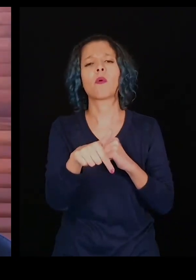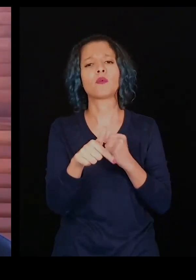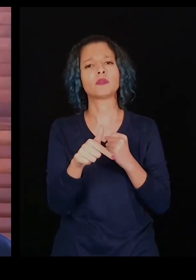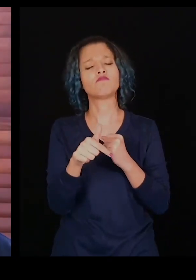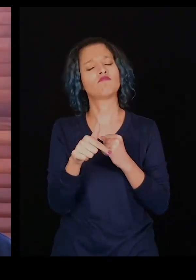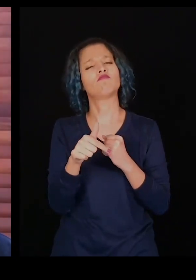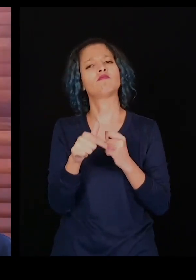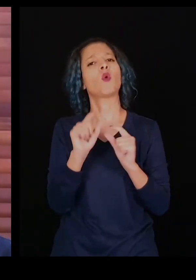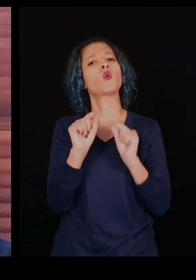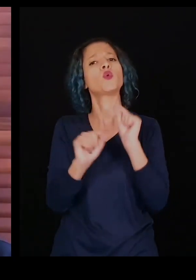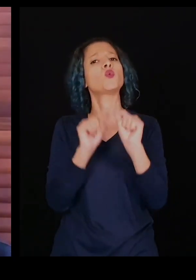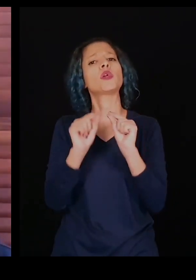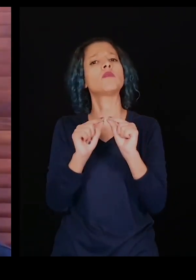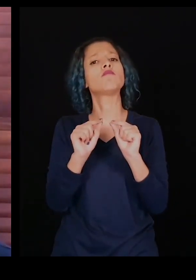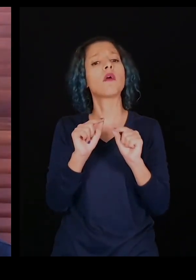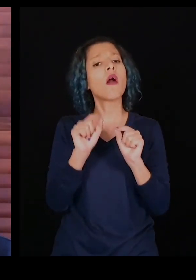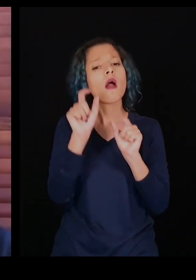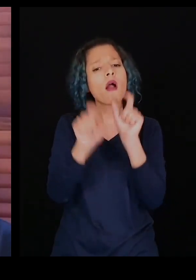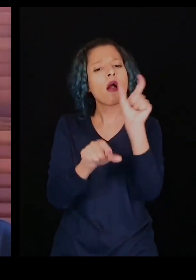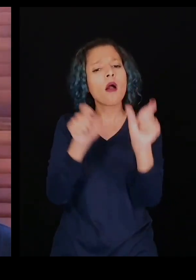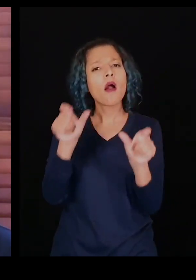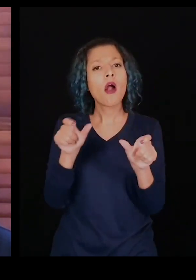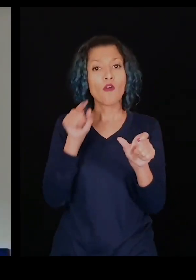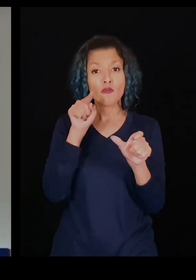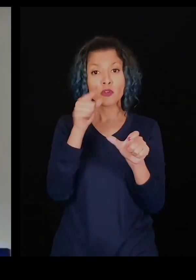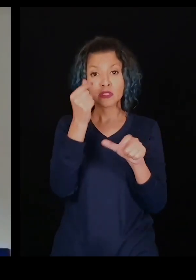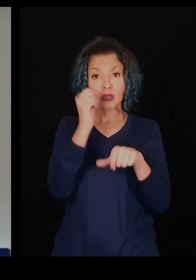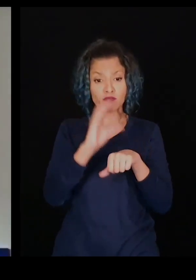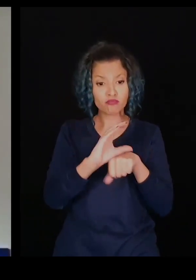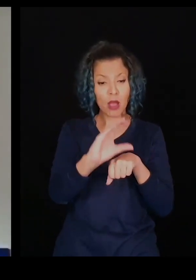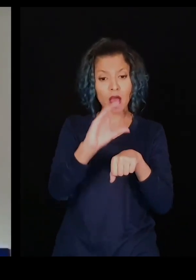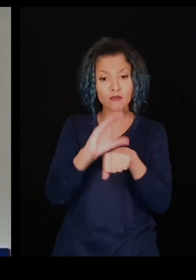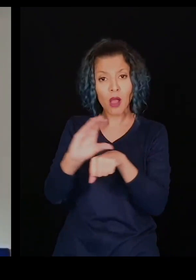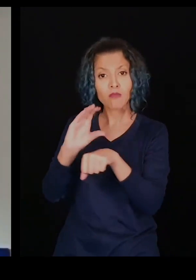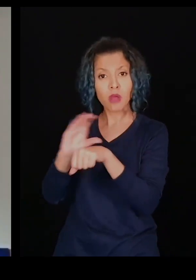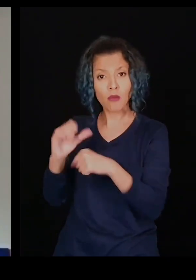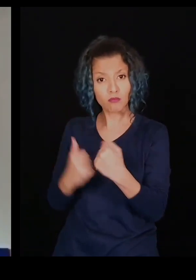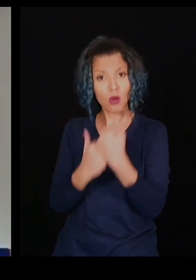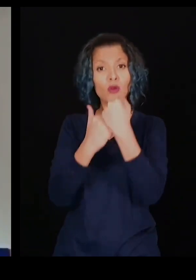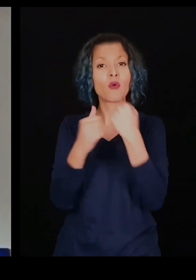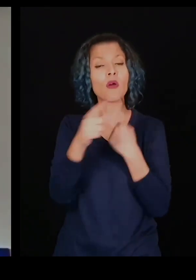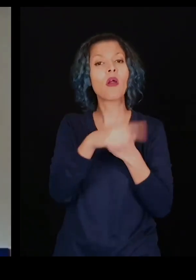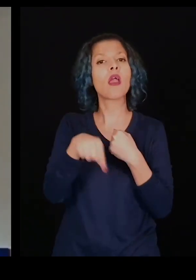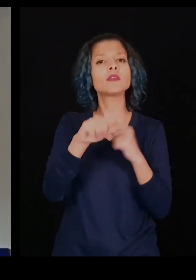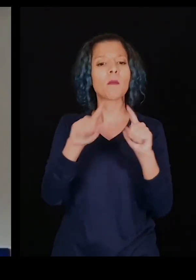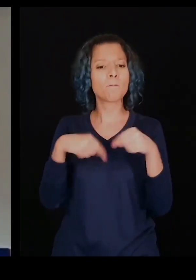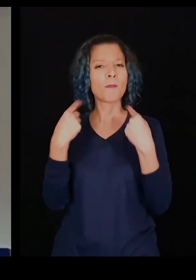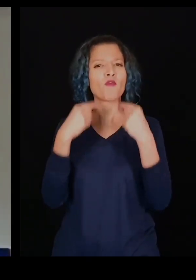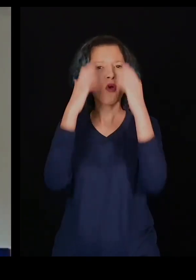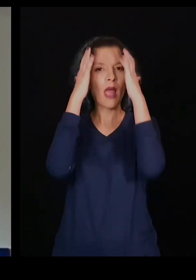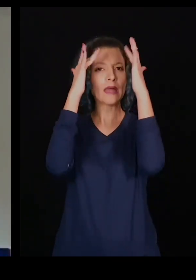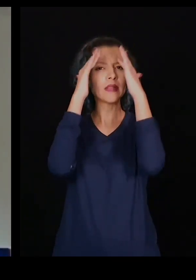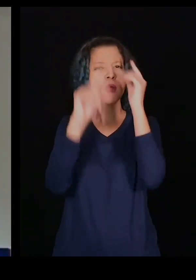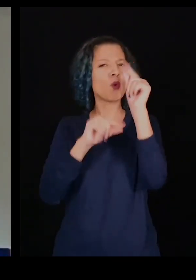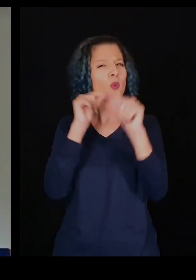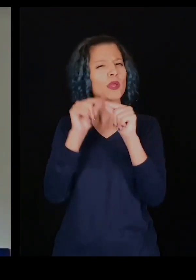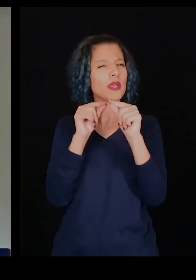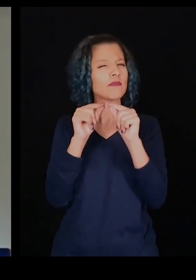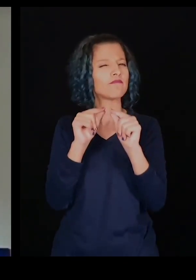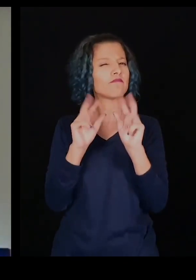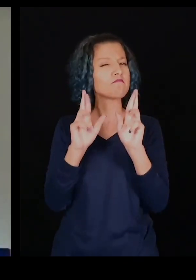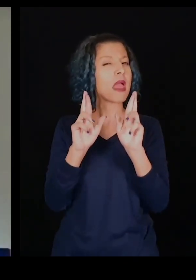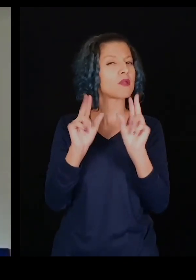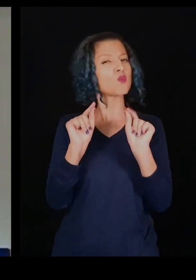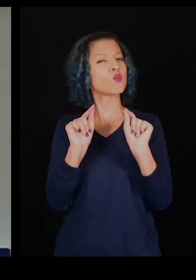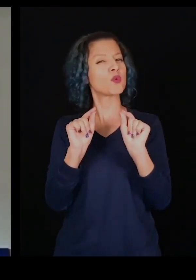seus possíveis futuros patrocinados? Bom, Sarol, do ponto de vista pessoal, eu percebi